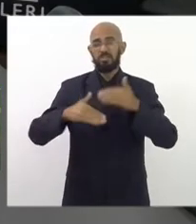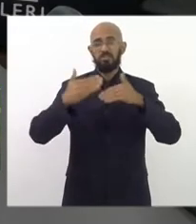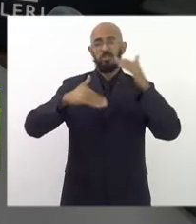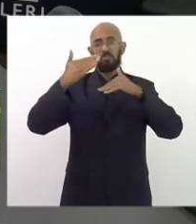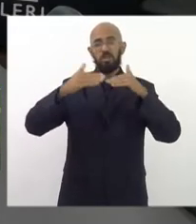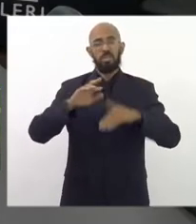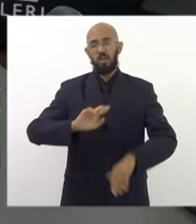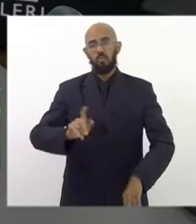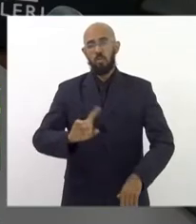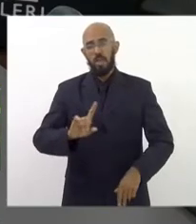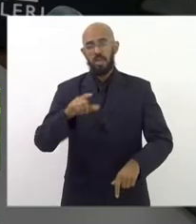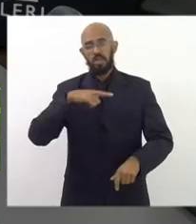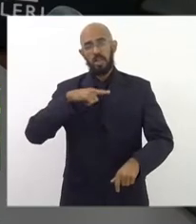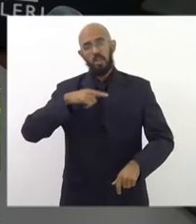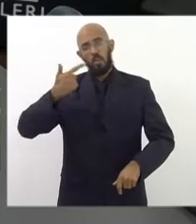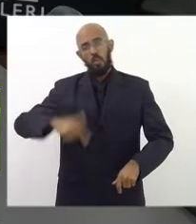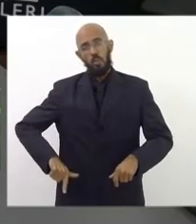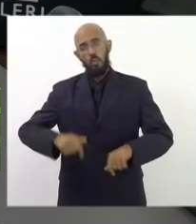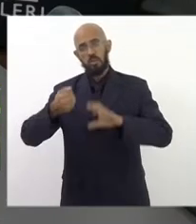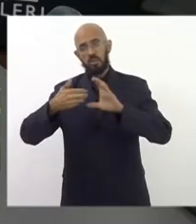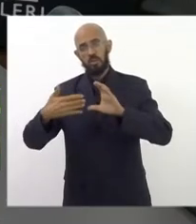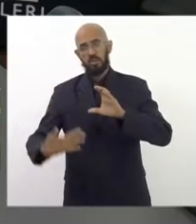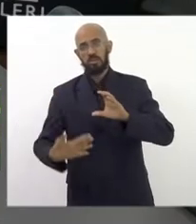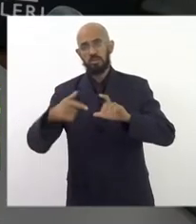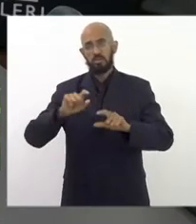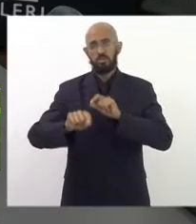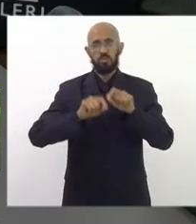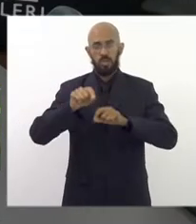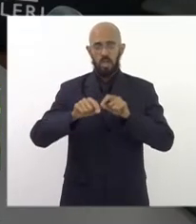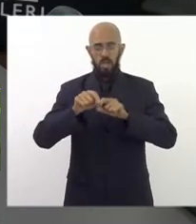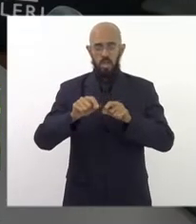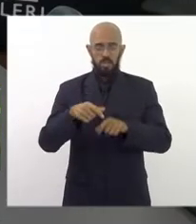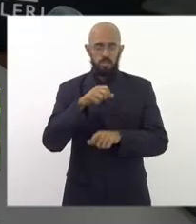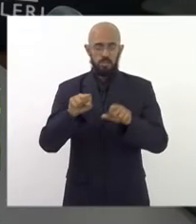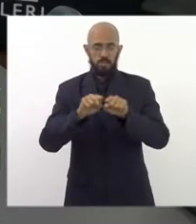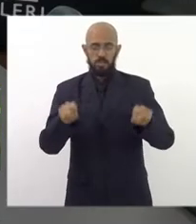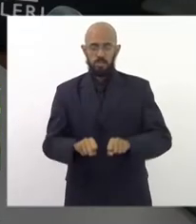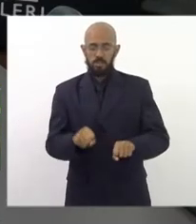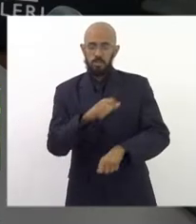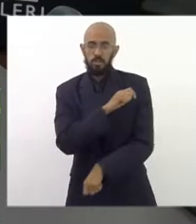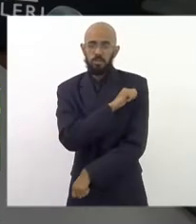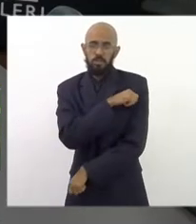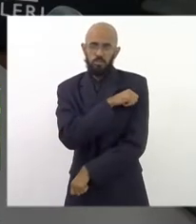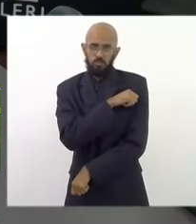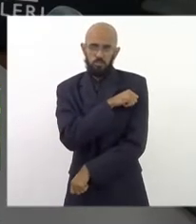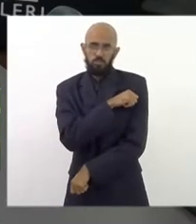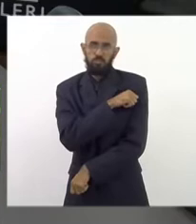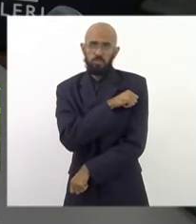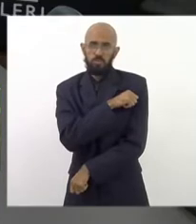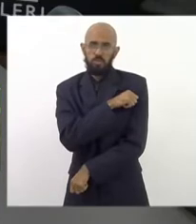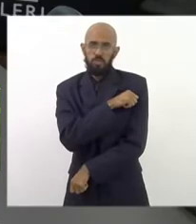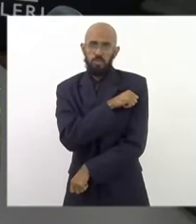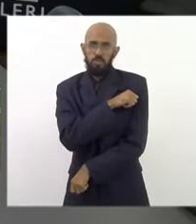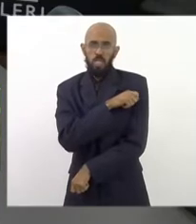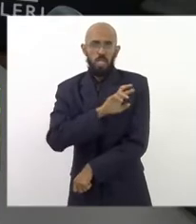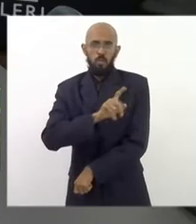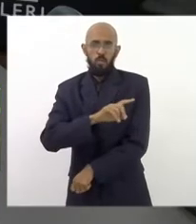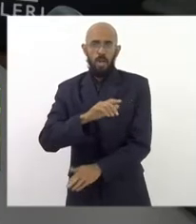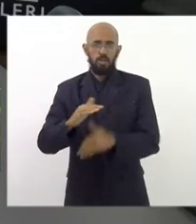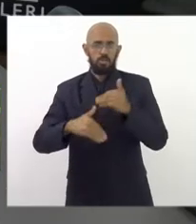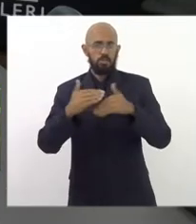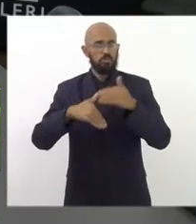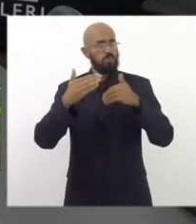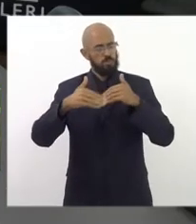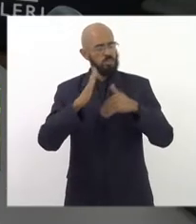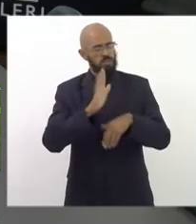plano que tem um outro caráter, né? Que nós, o regime de recuperação fiscal não é propriamente uma agenda de desenvolvimento, como nós já conversamos mais de uma vez